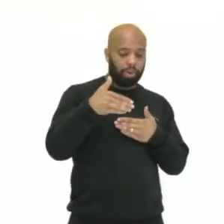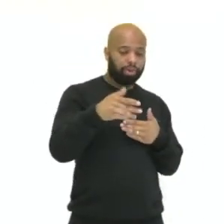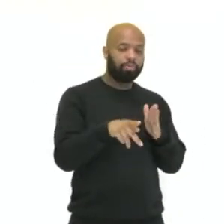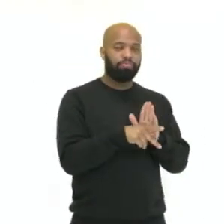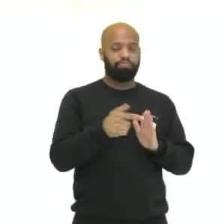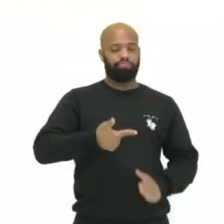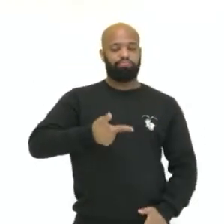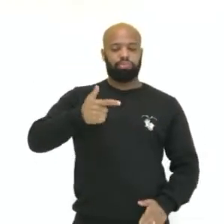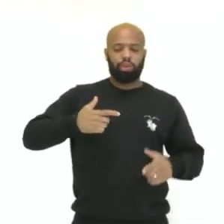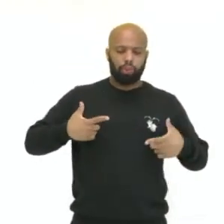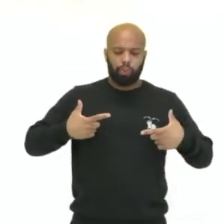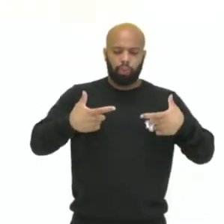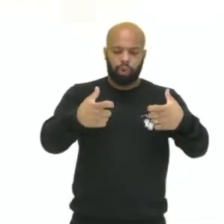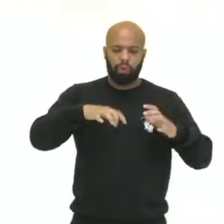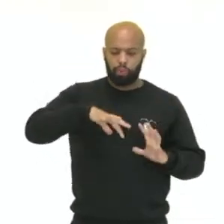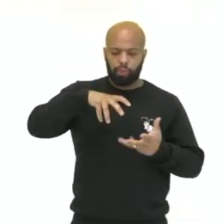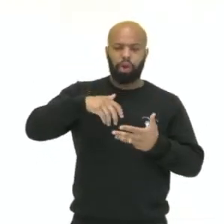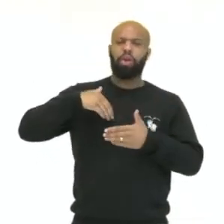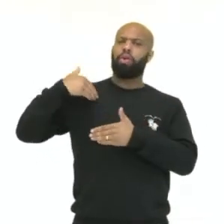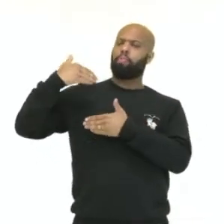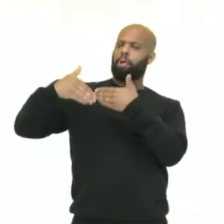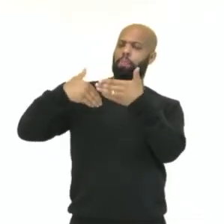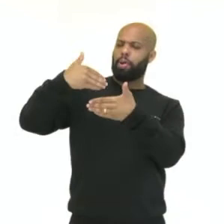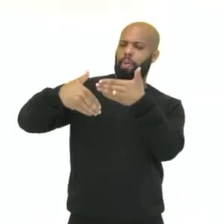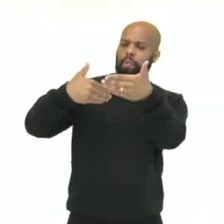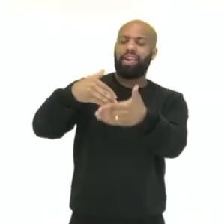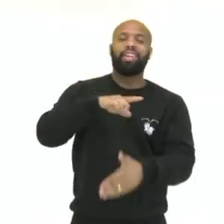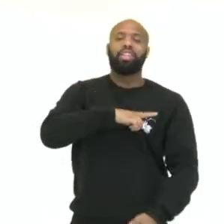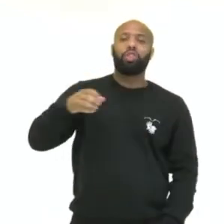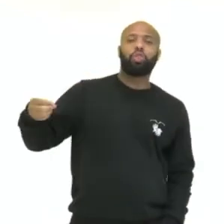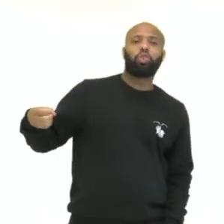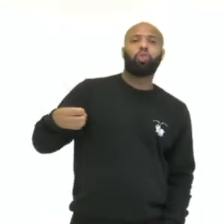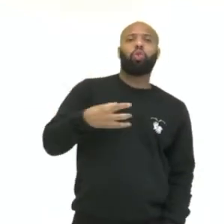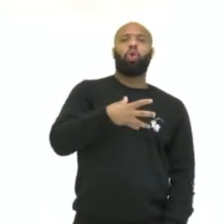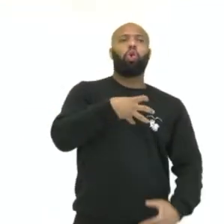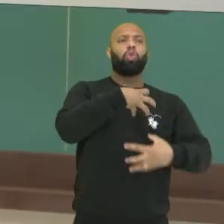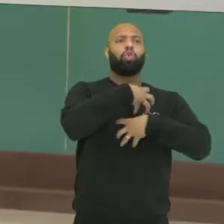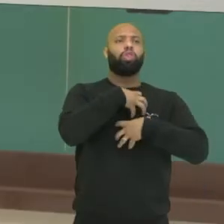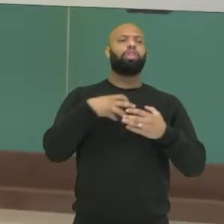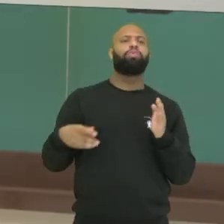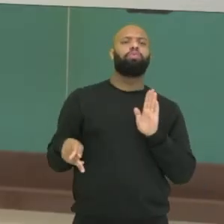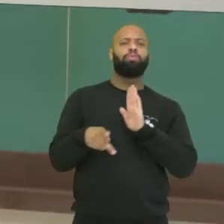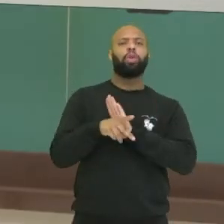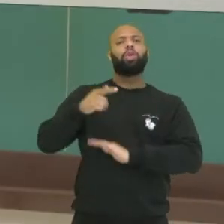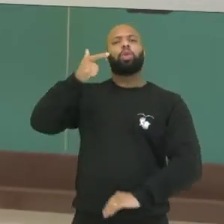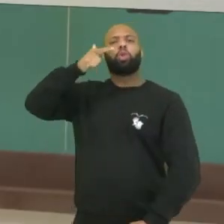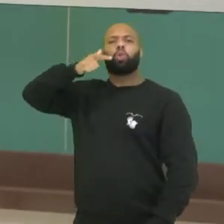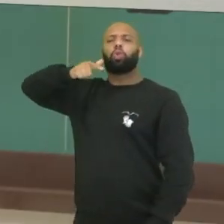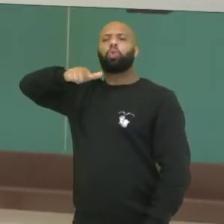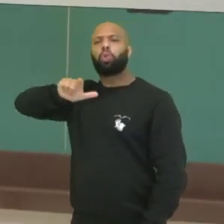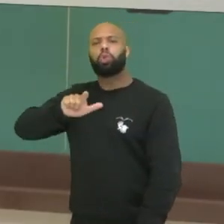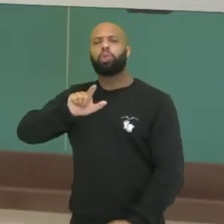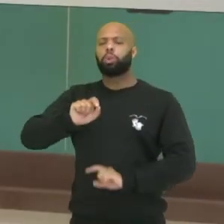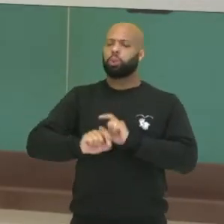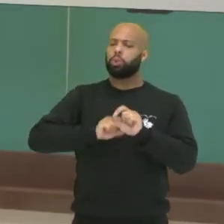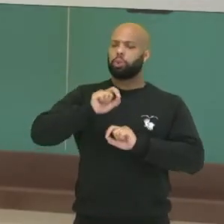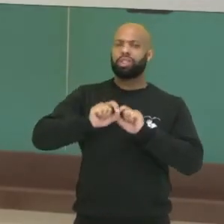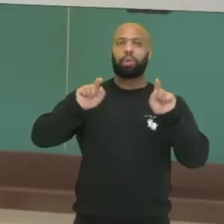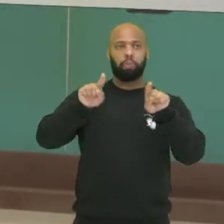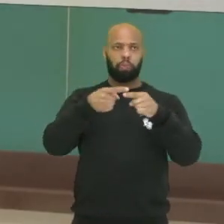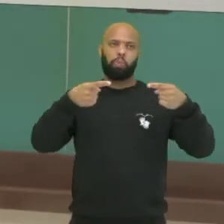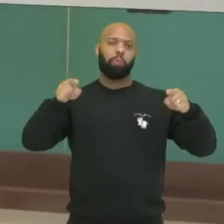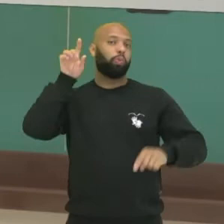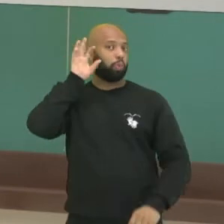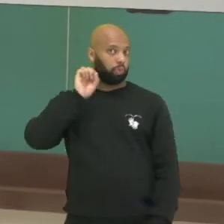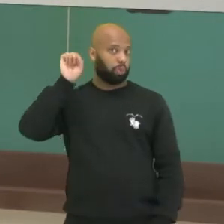impulso decisivo ao desenvolvimento de novas maneiras de conceber e compor